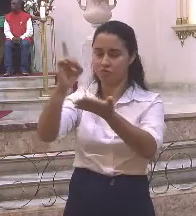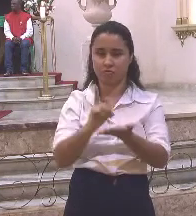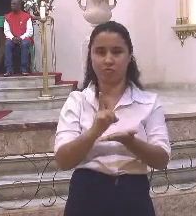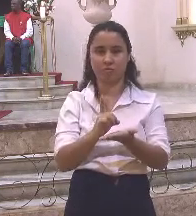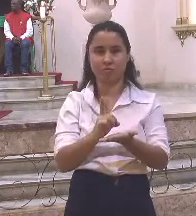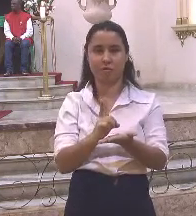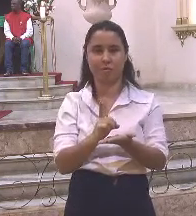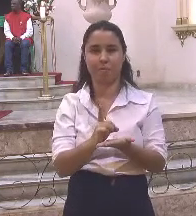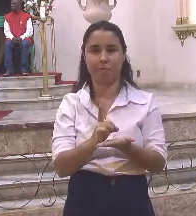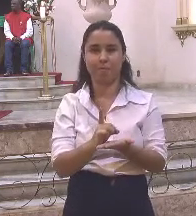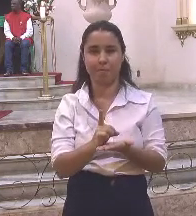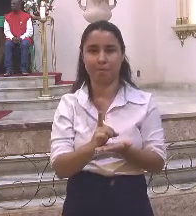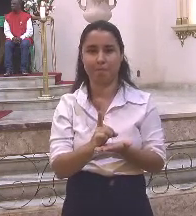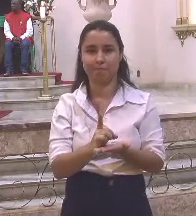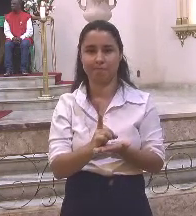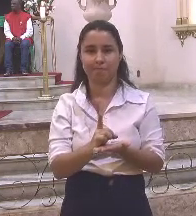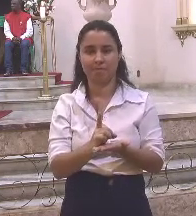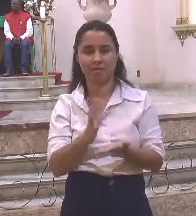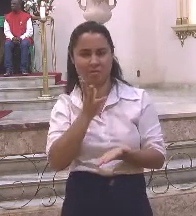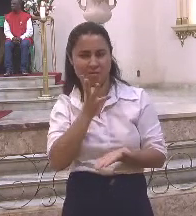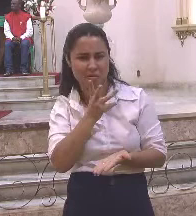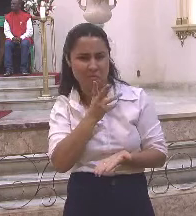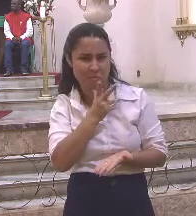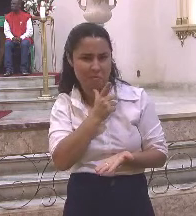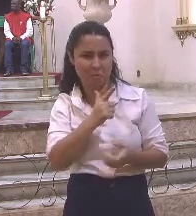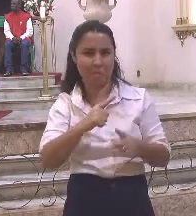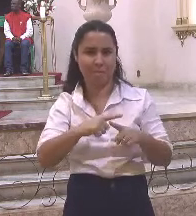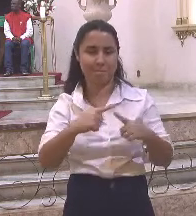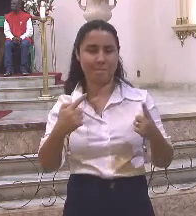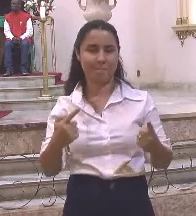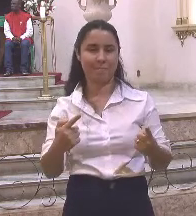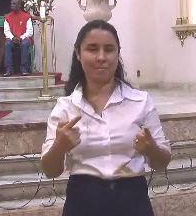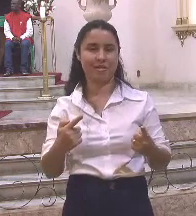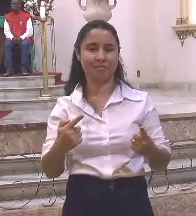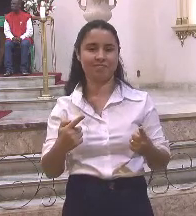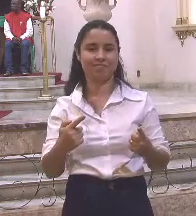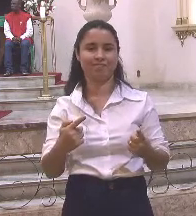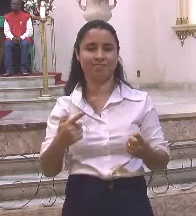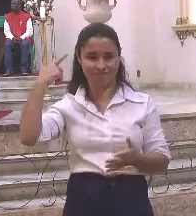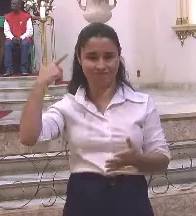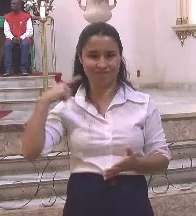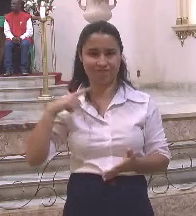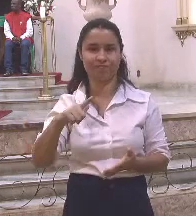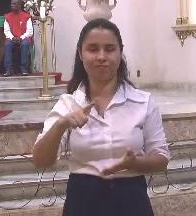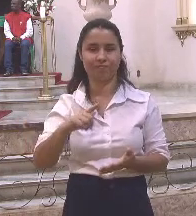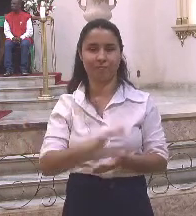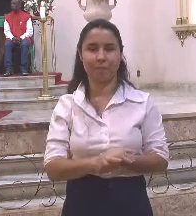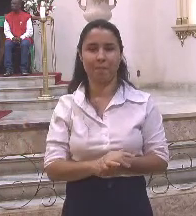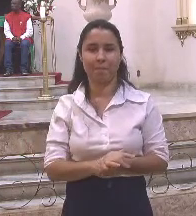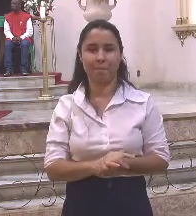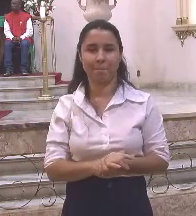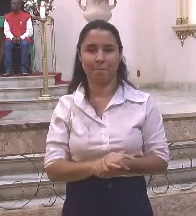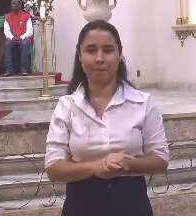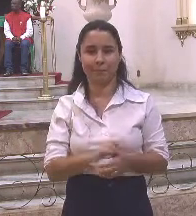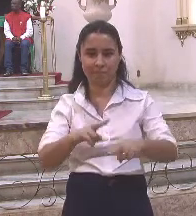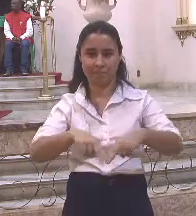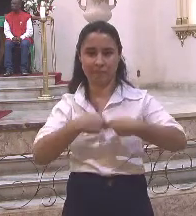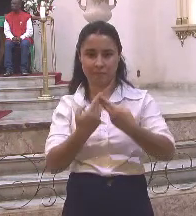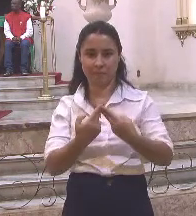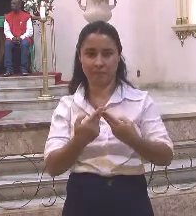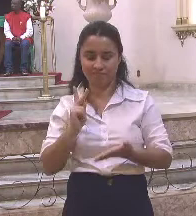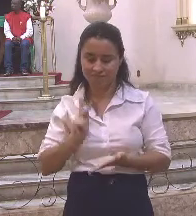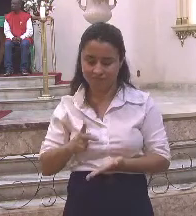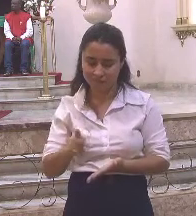diz o ditado popular. Por isso, a constância das nossas reivindicações nos